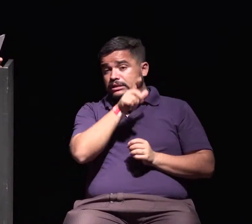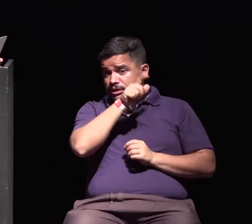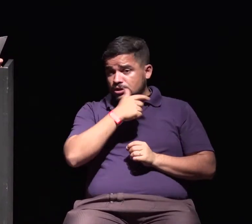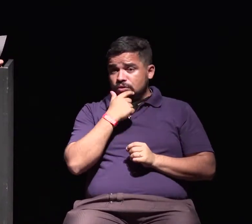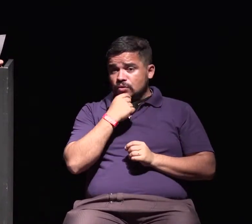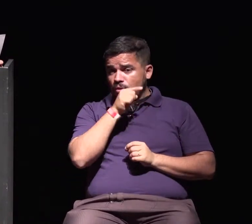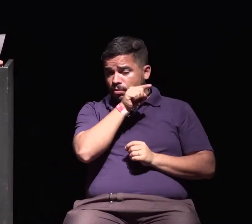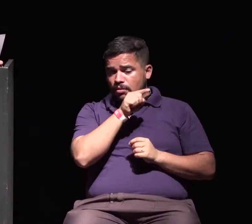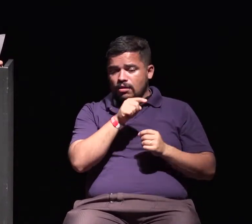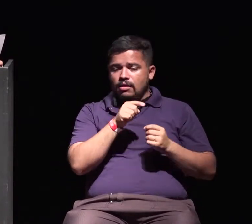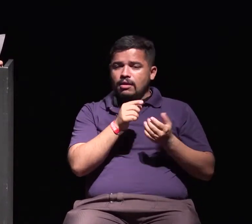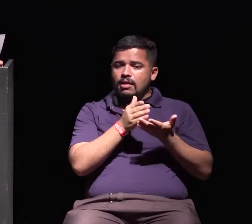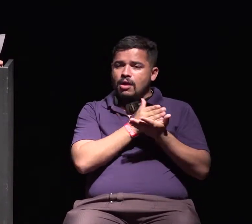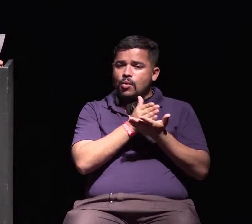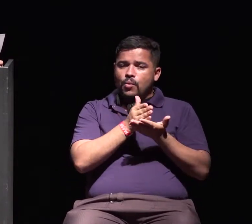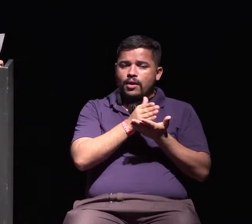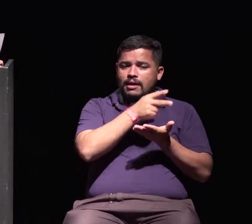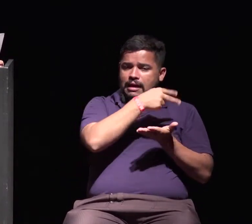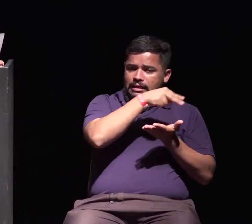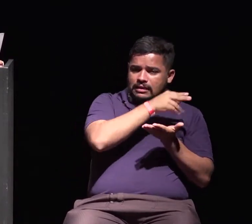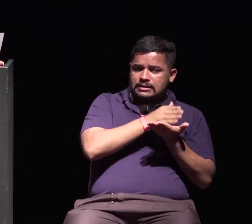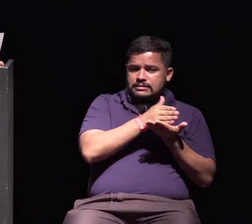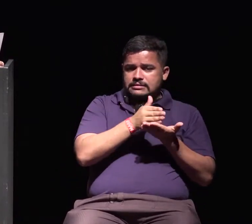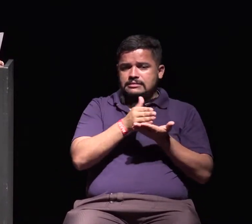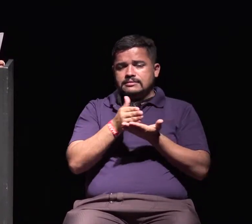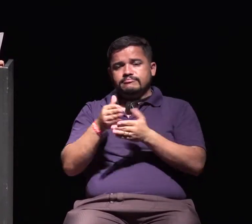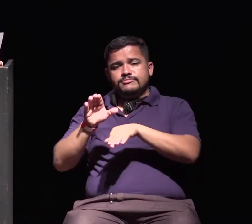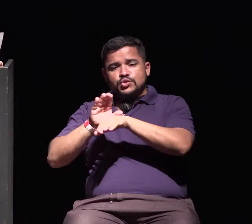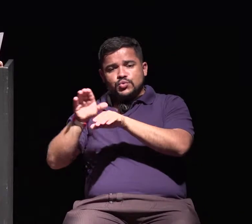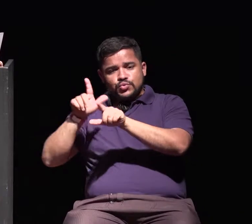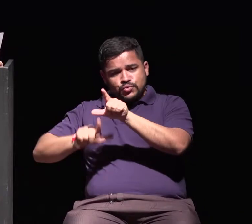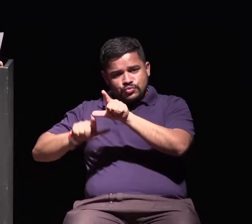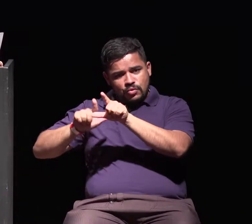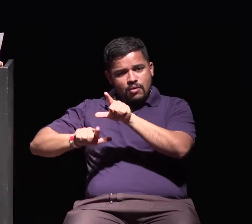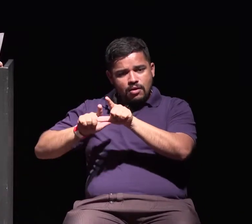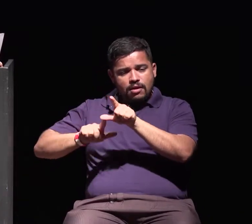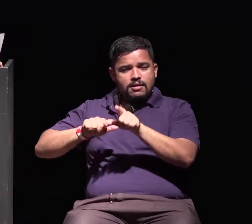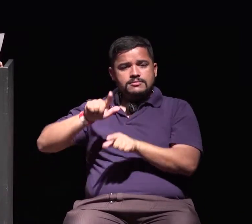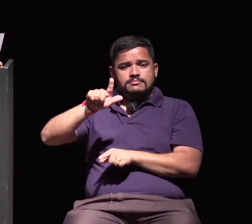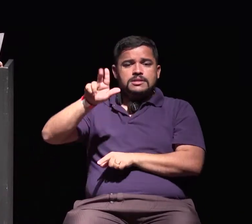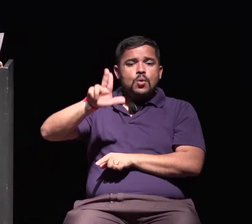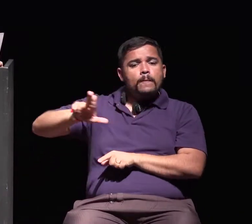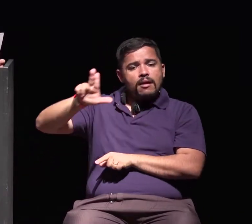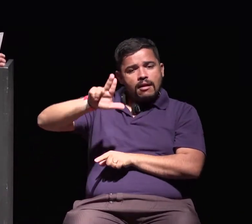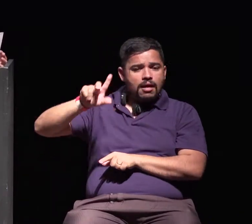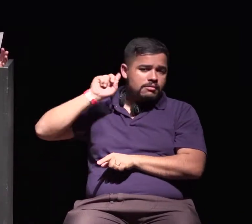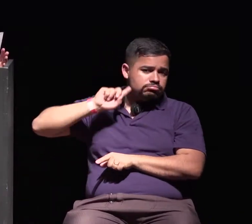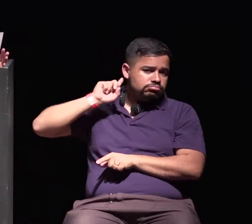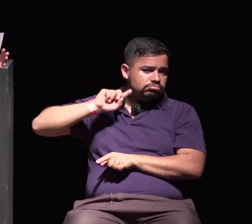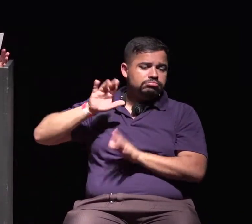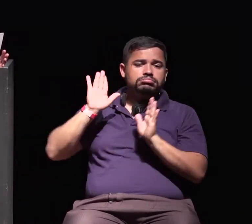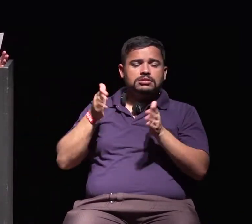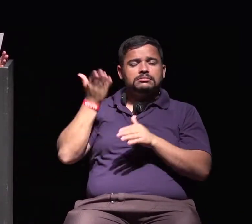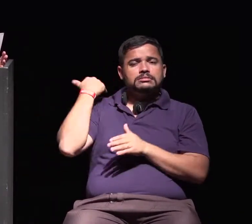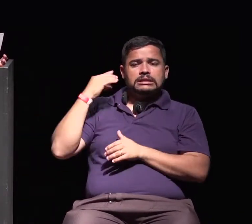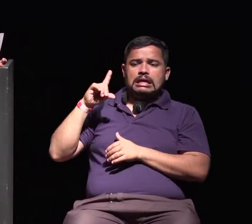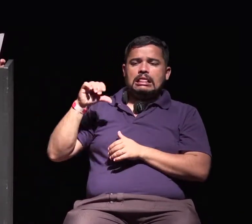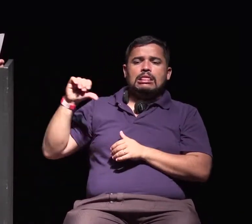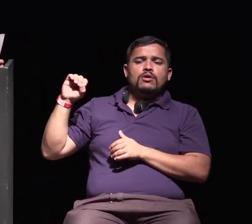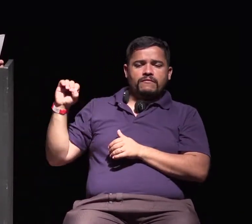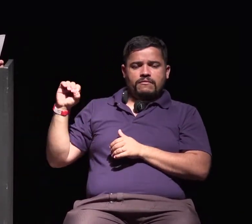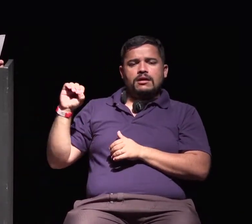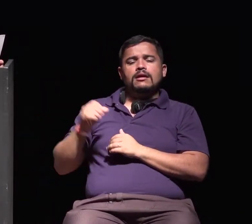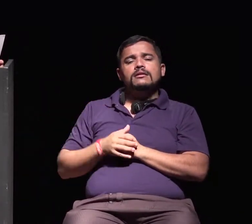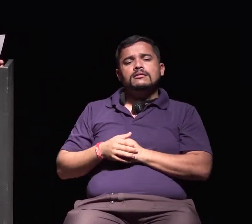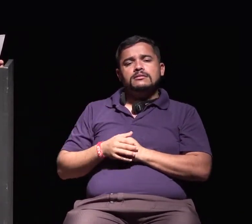se dividia entre a dança e o curso de letras em Uberlândia, Minas Gerais, onde residia nos anos 90.